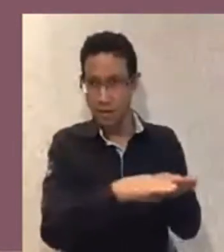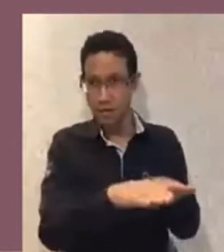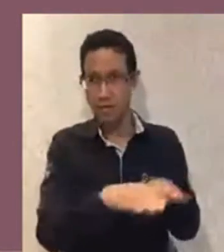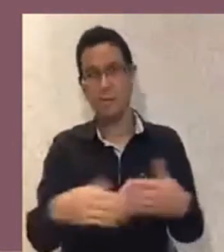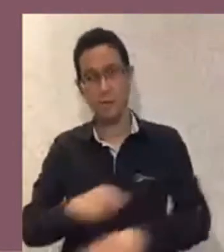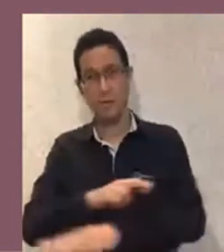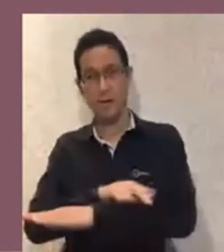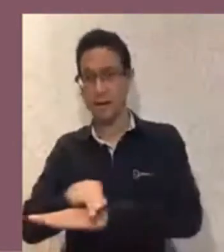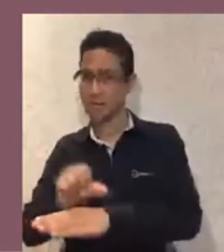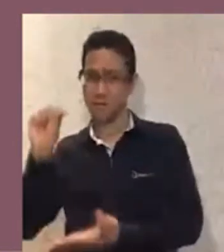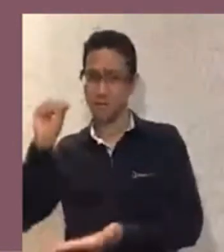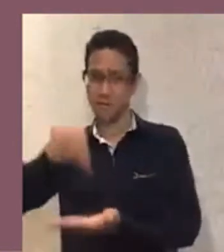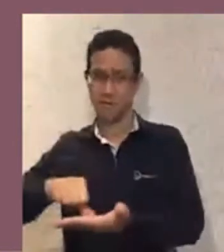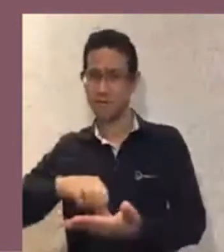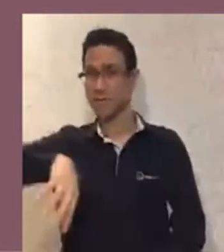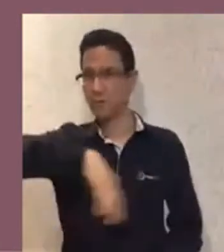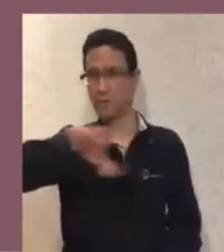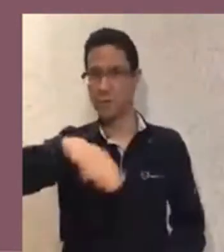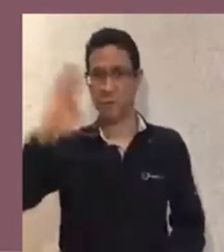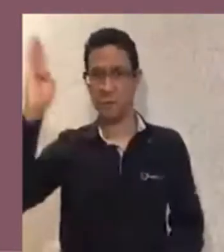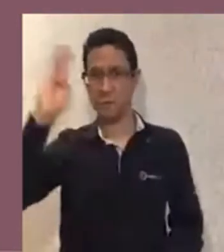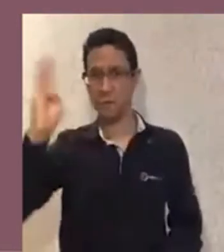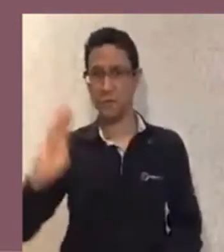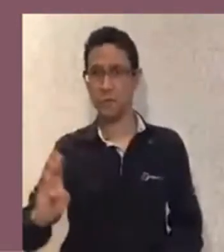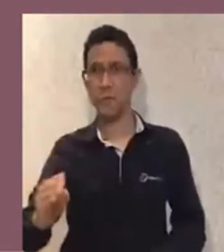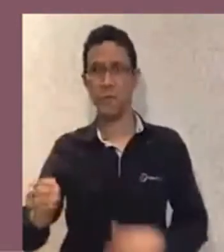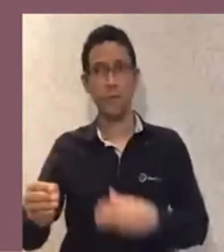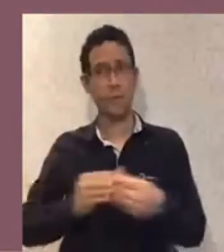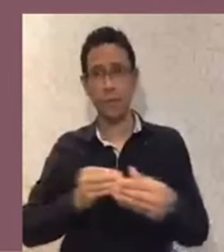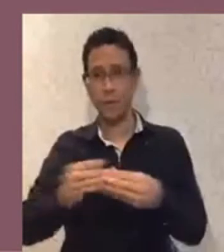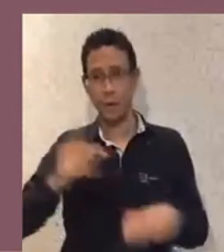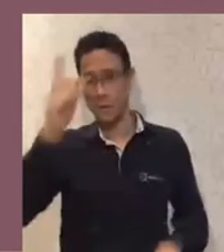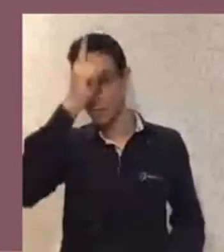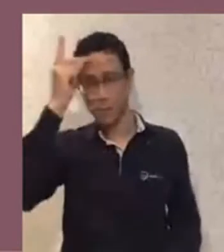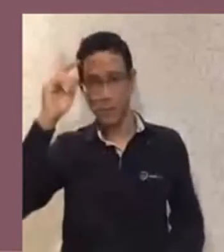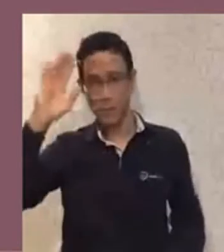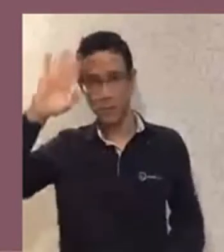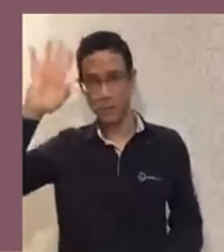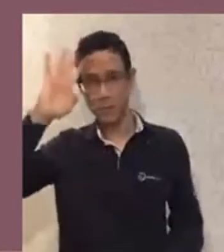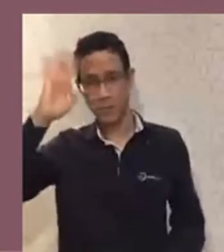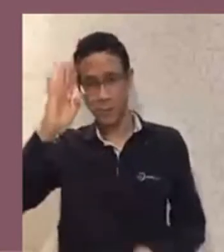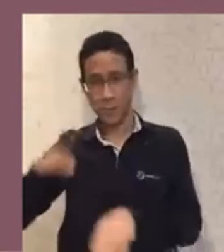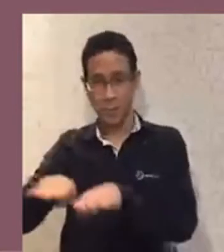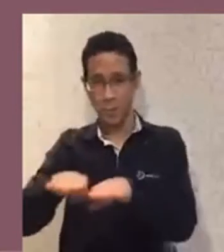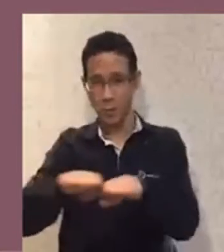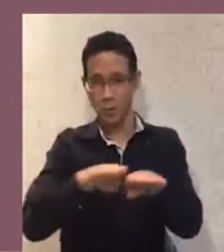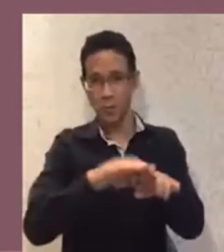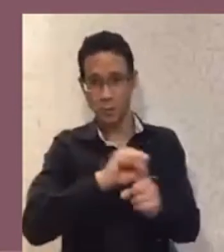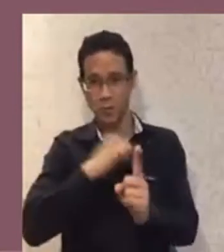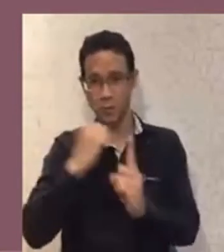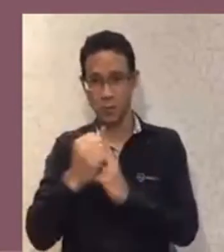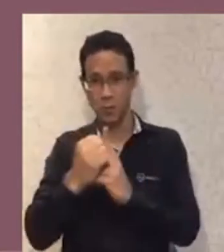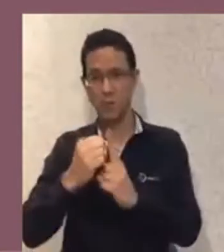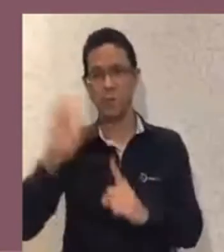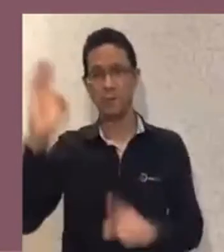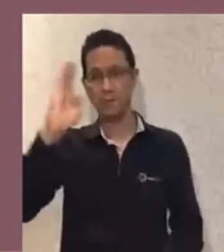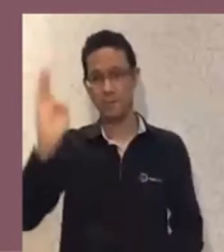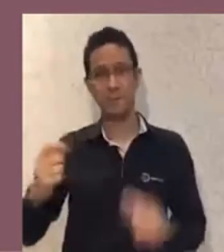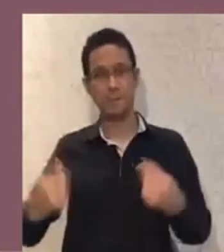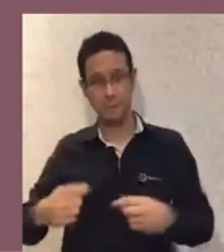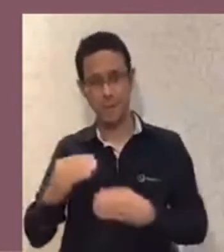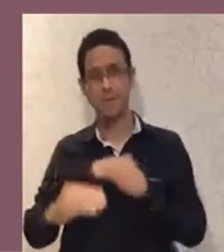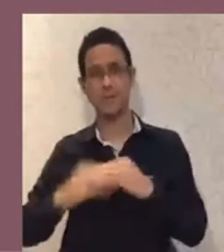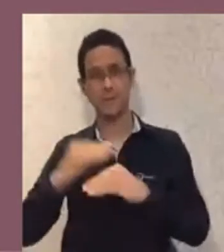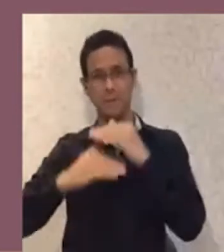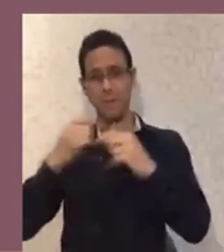social brasileira. Então, qualquer pessoa que pensa sobre desigualdade social, pensa em que o país precisa de desenvolvimento, que o país precisa